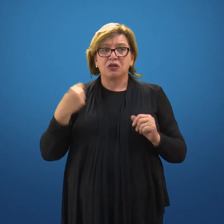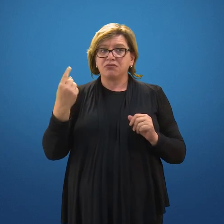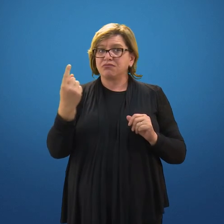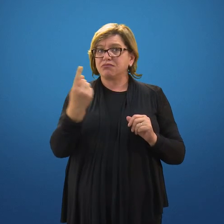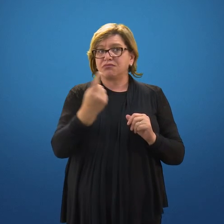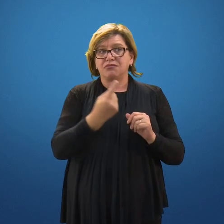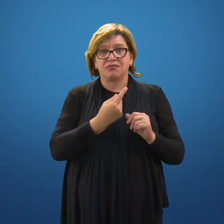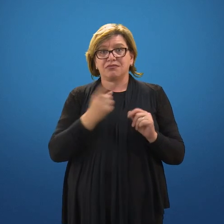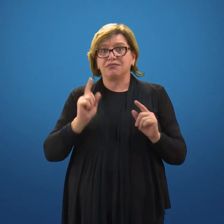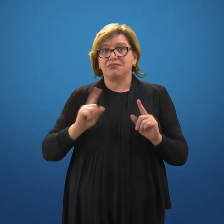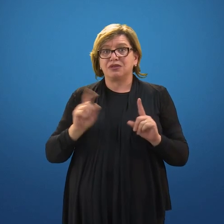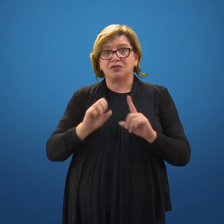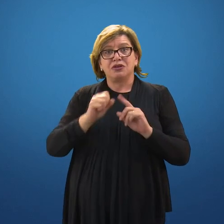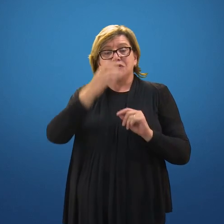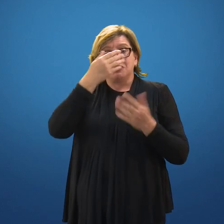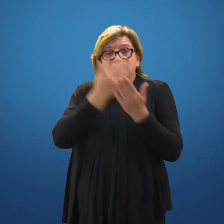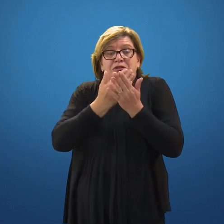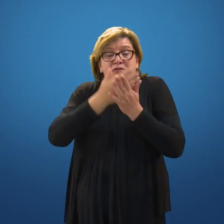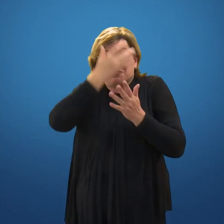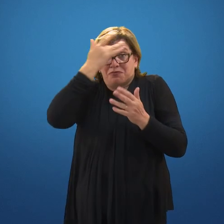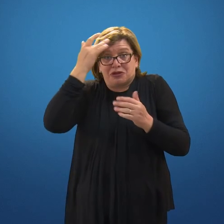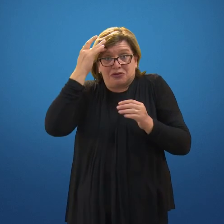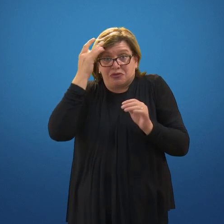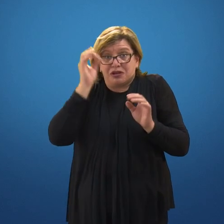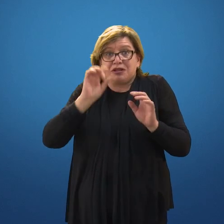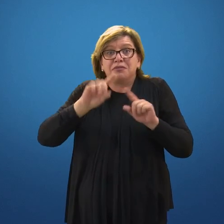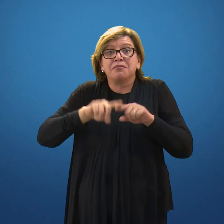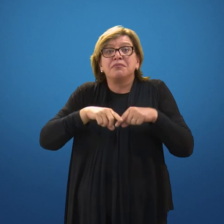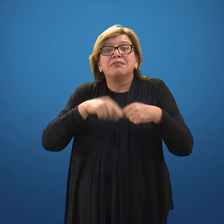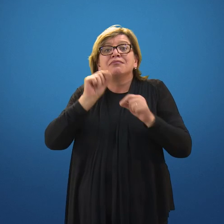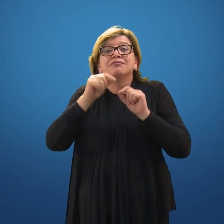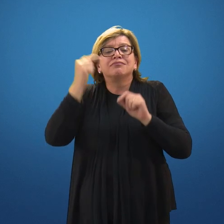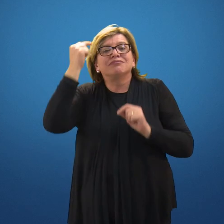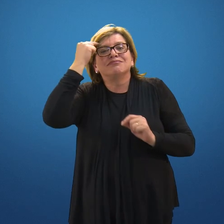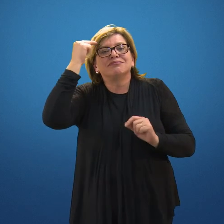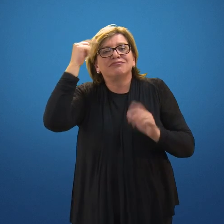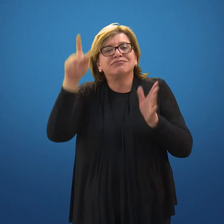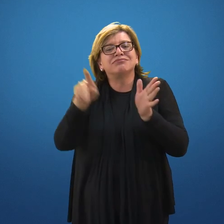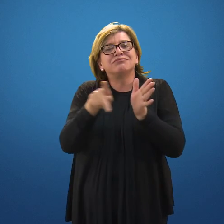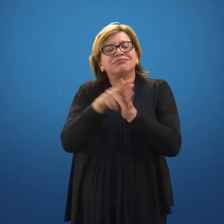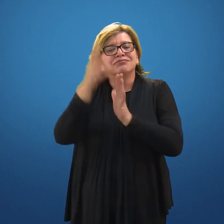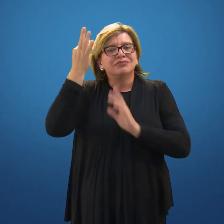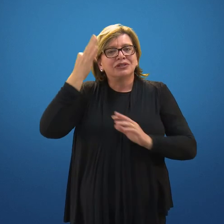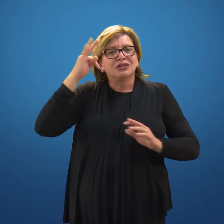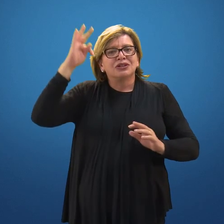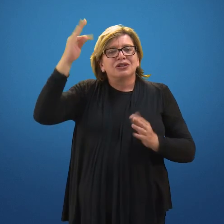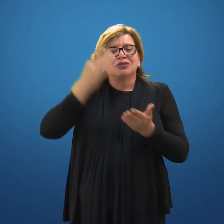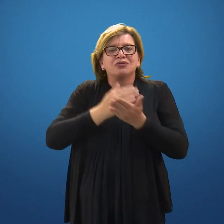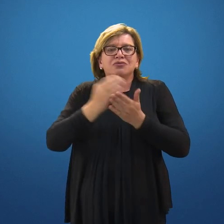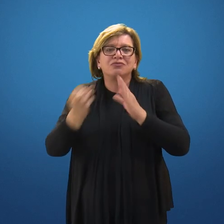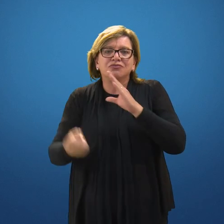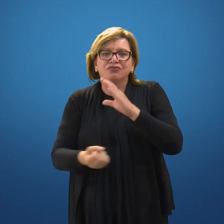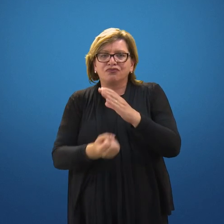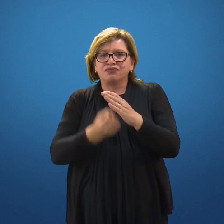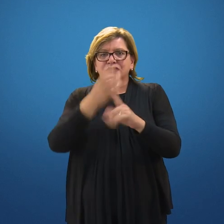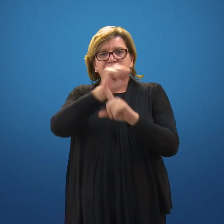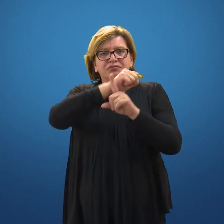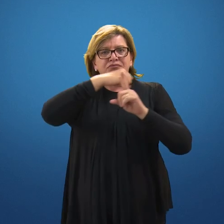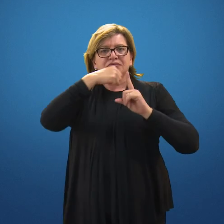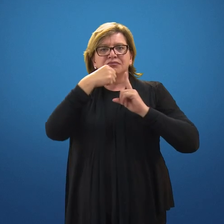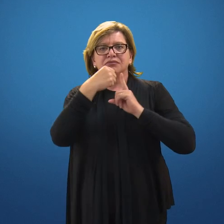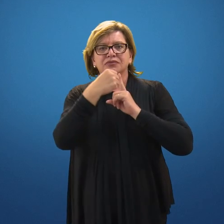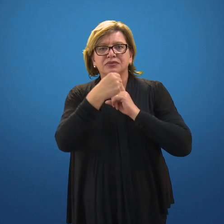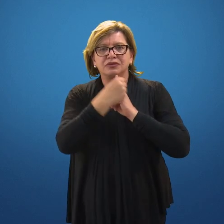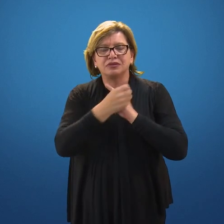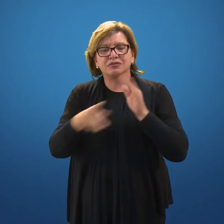estudar sociólogos em si, mas estudamos aí os pressupostos que deram origem para o surgimento da sociologia enquanto